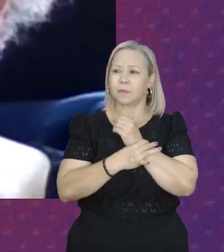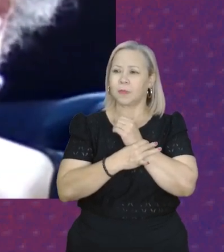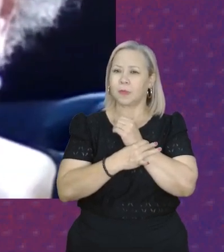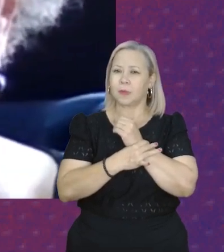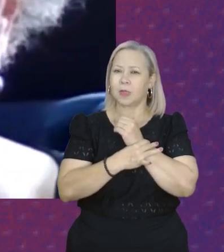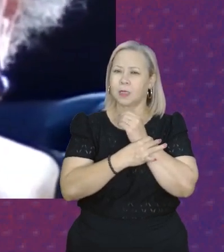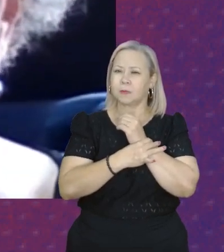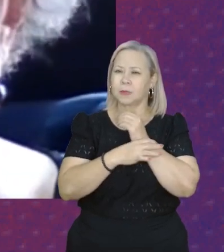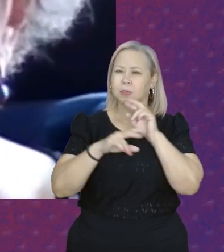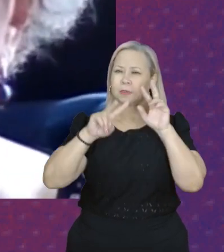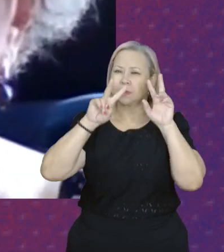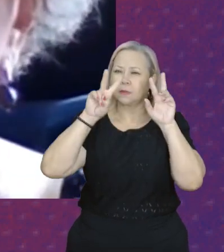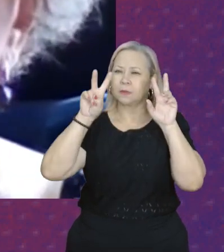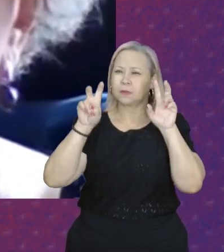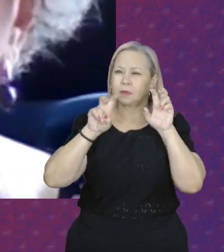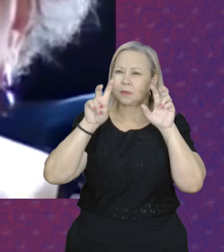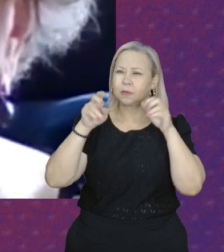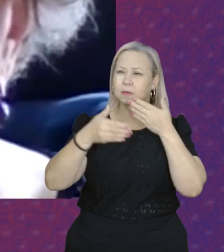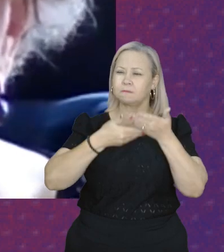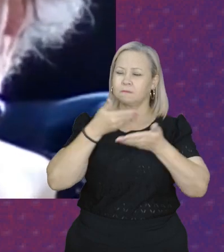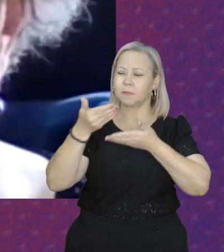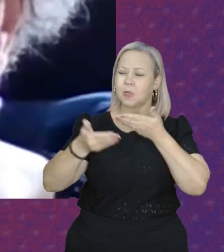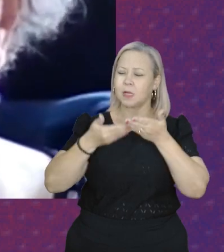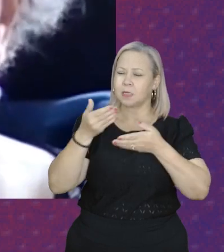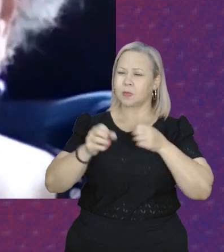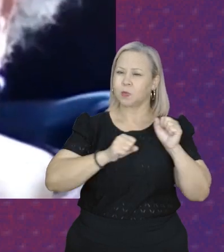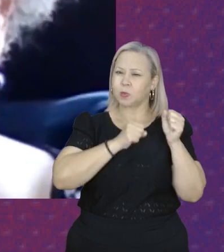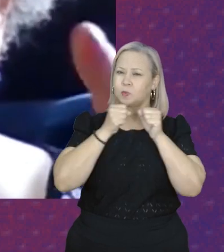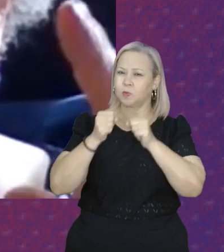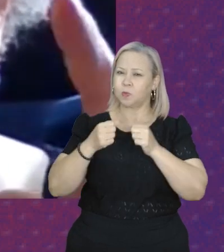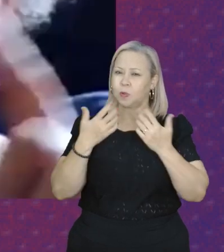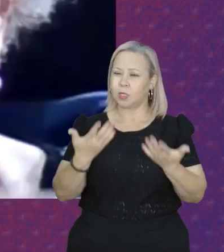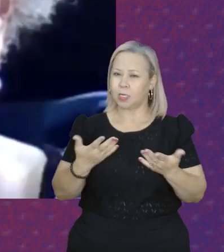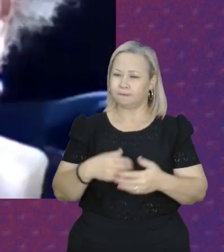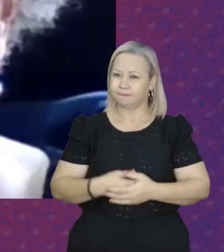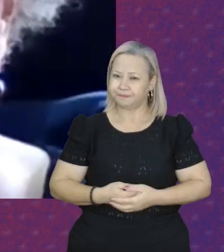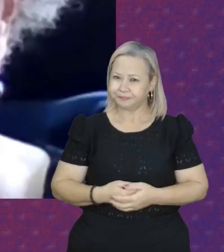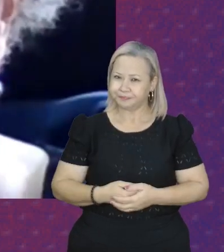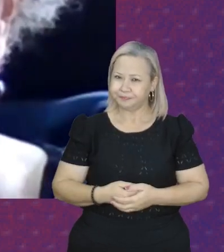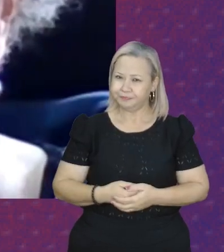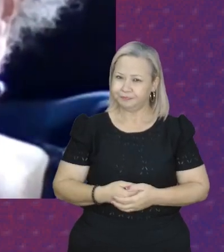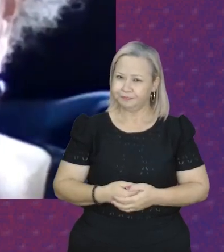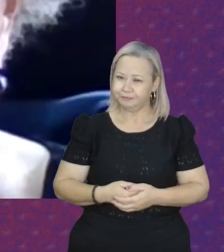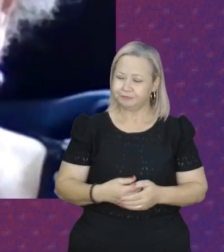a questão dessa relação de poder, porque